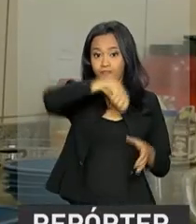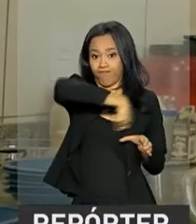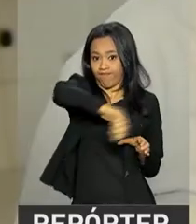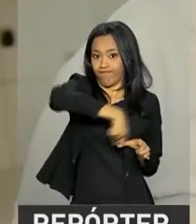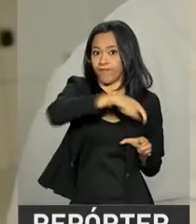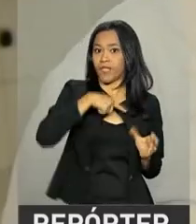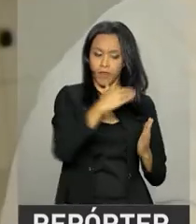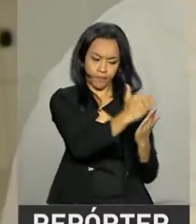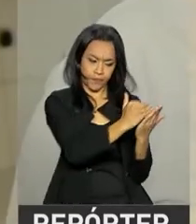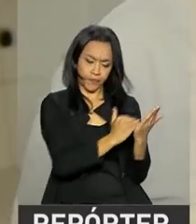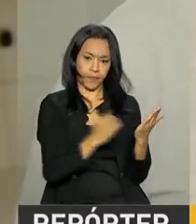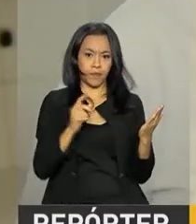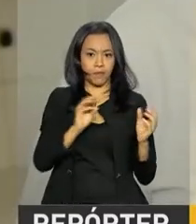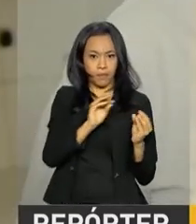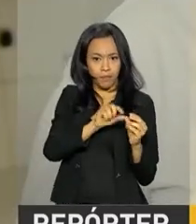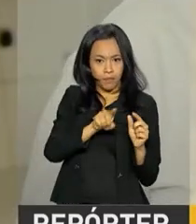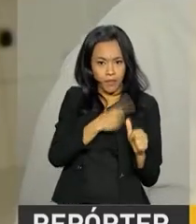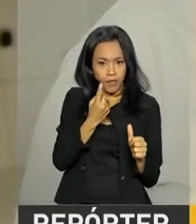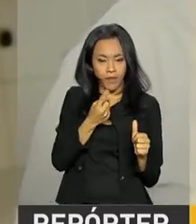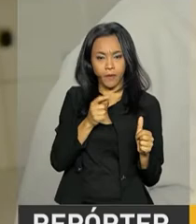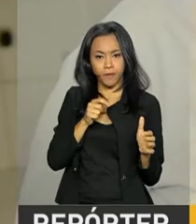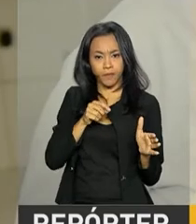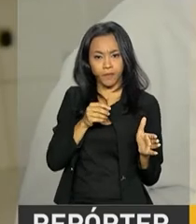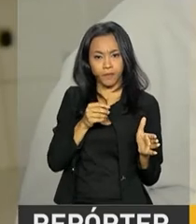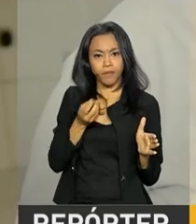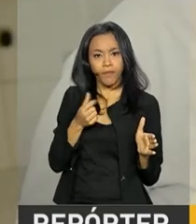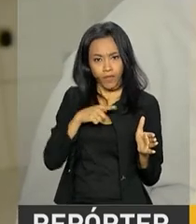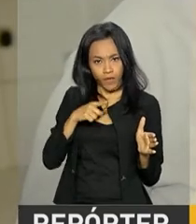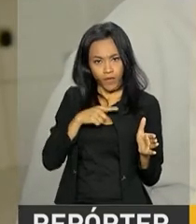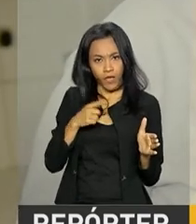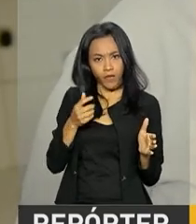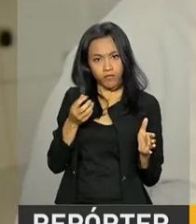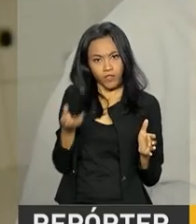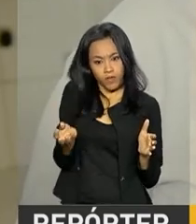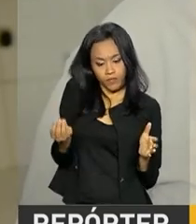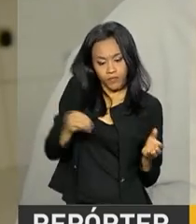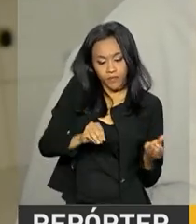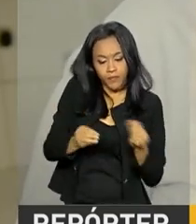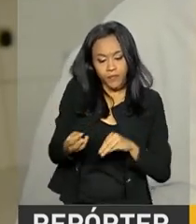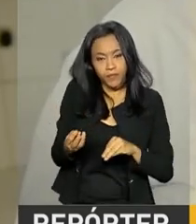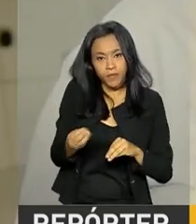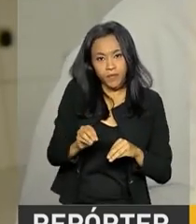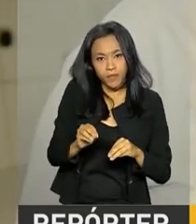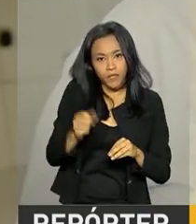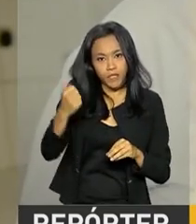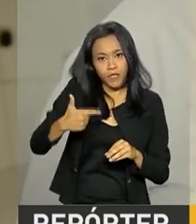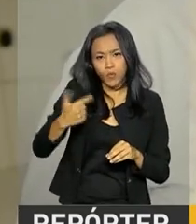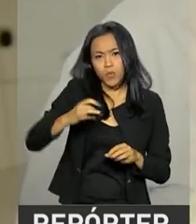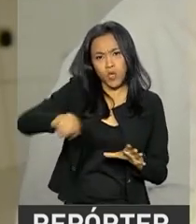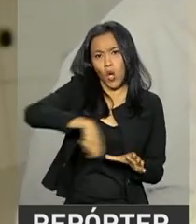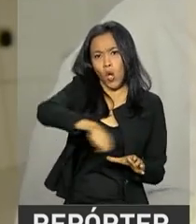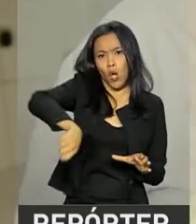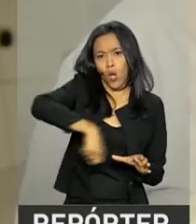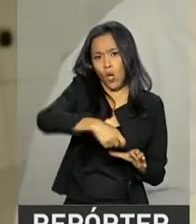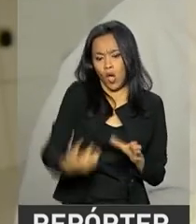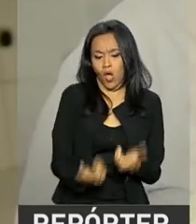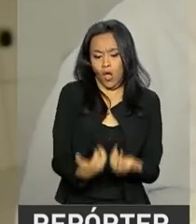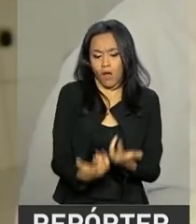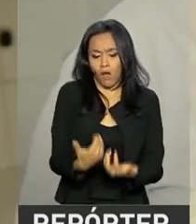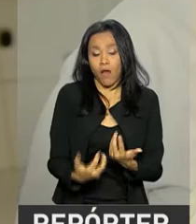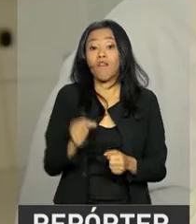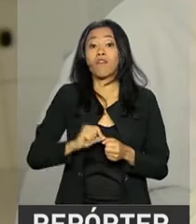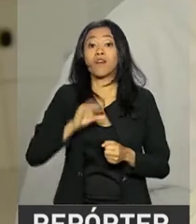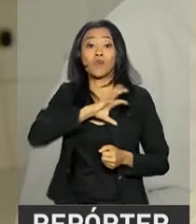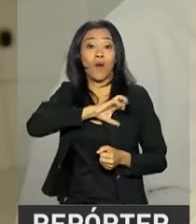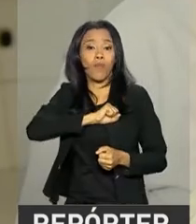primeira teus tempero correto que você possa usar e segundo também não é só cozinhar que tudo que você faz com amor